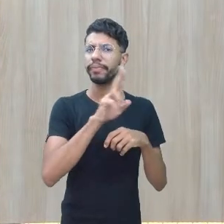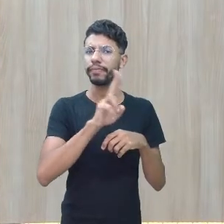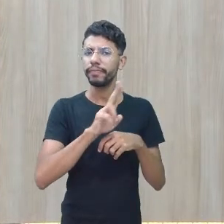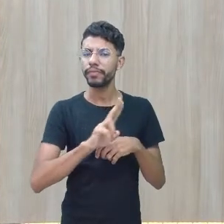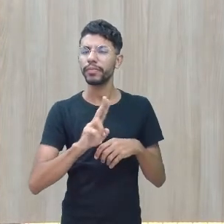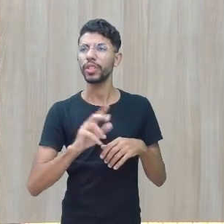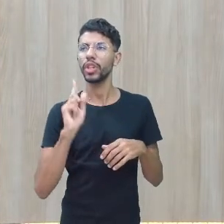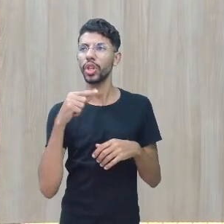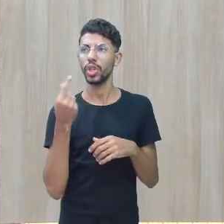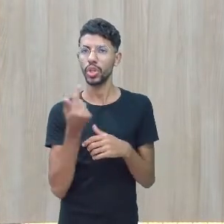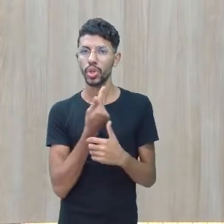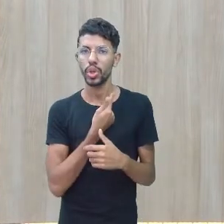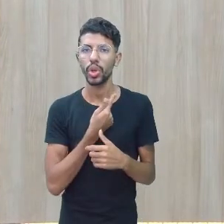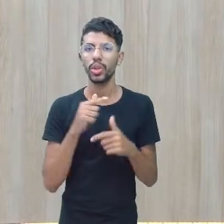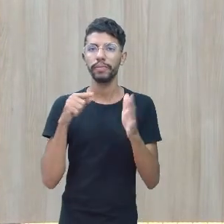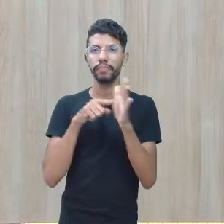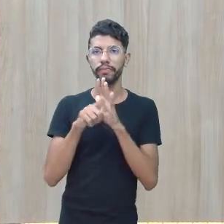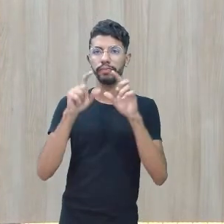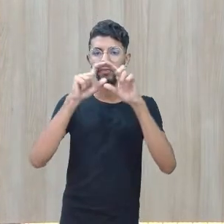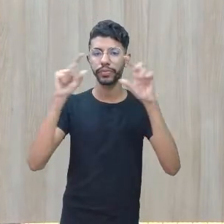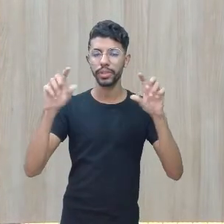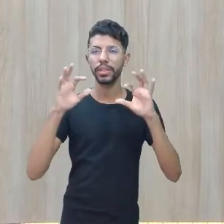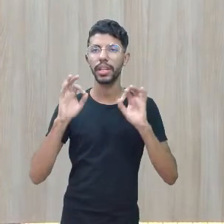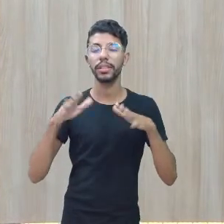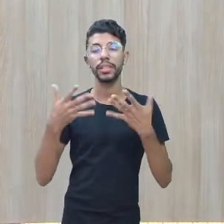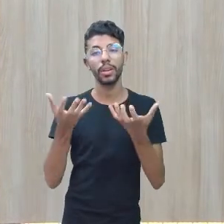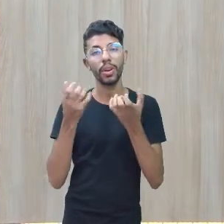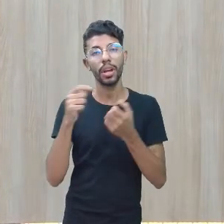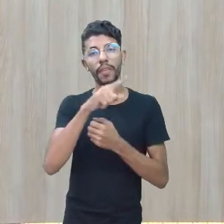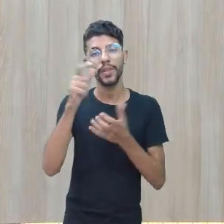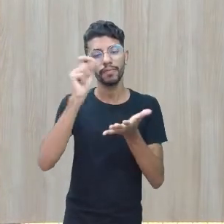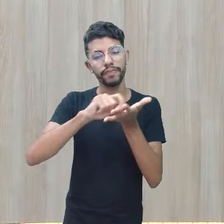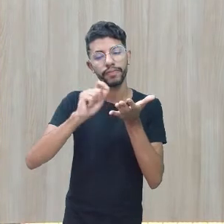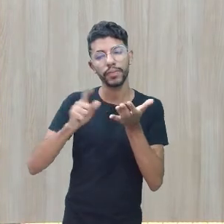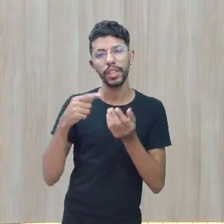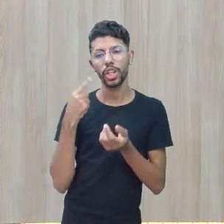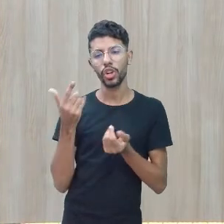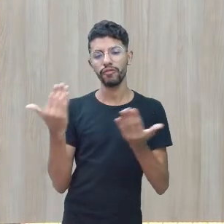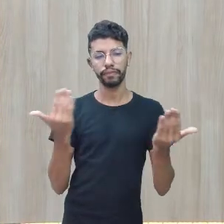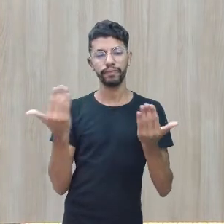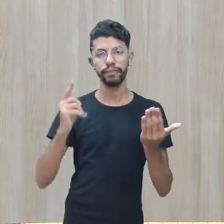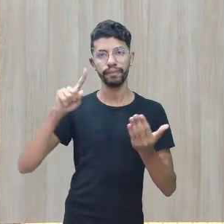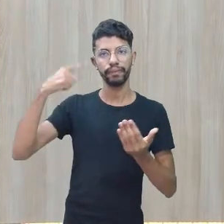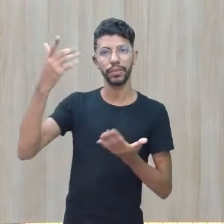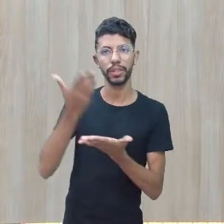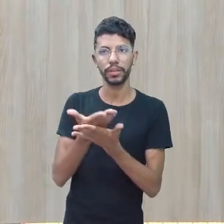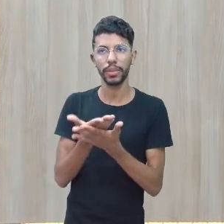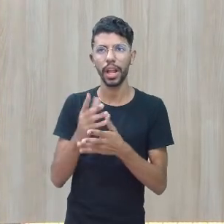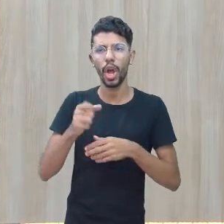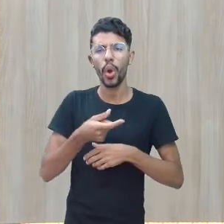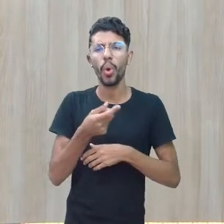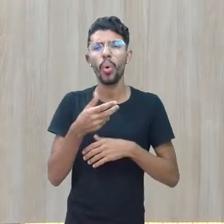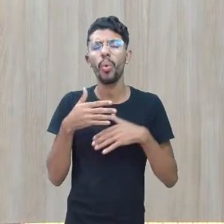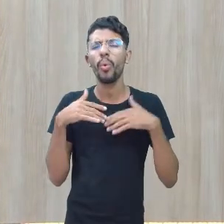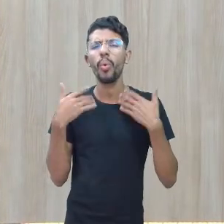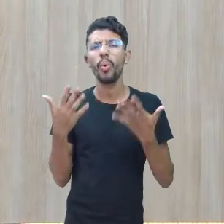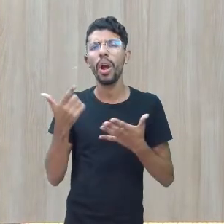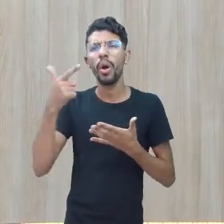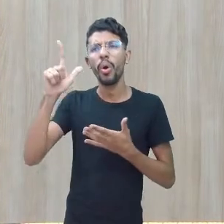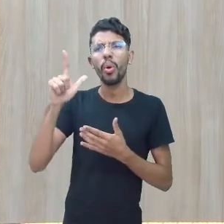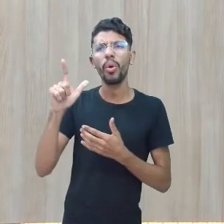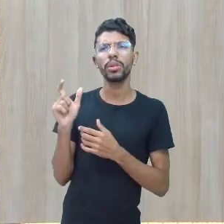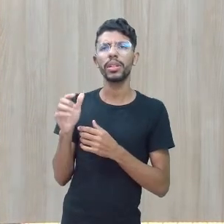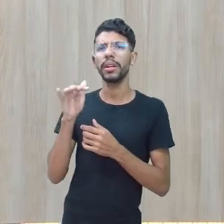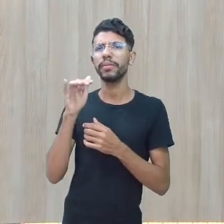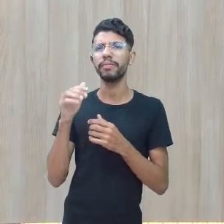no nosso enunciado. Daí eu quero que vocês anotem para a gente comparar na próxima aula. Quais são as outras expressões que